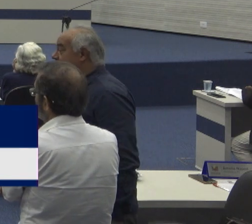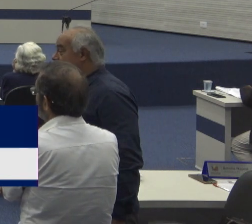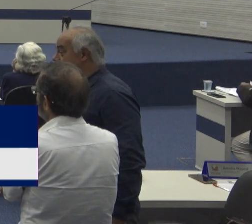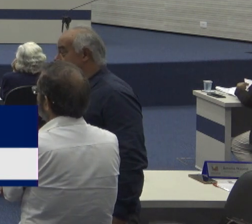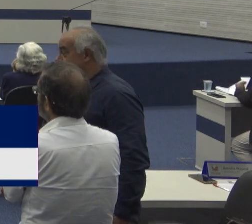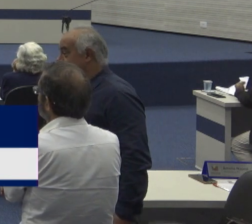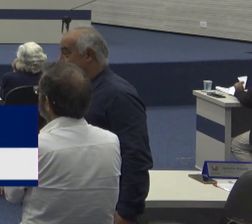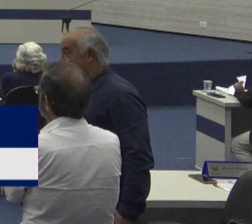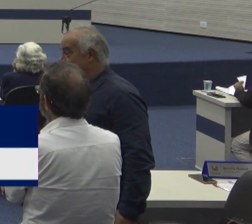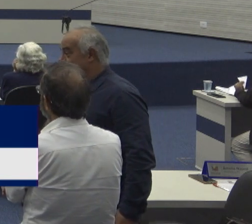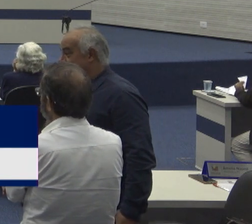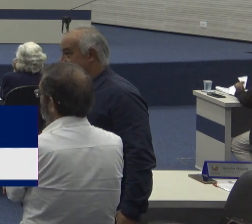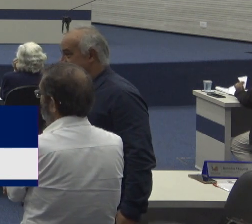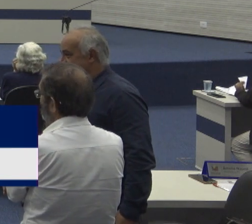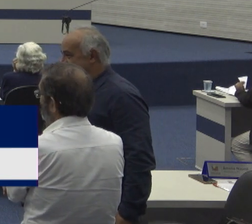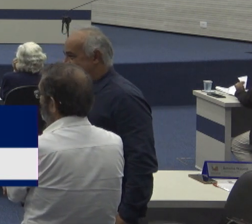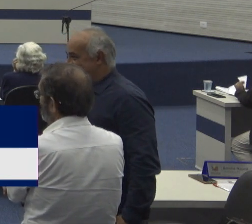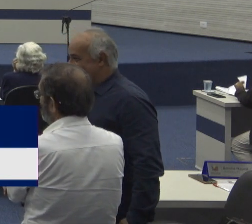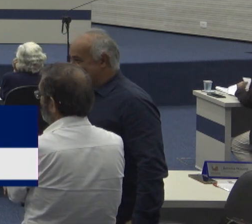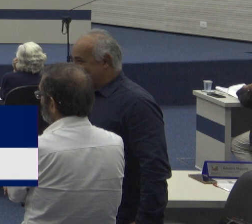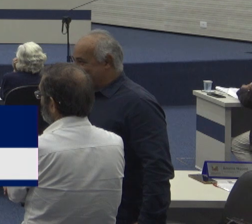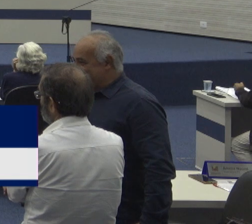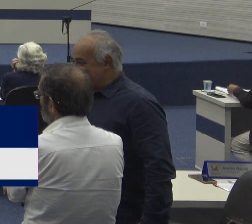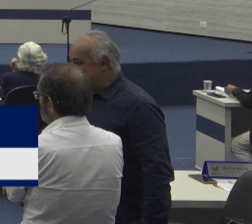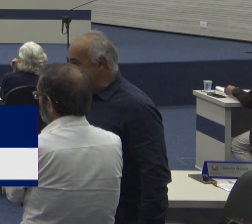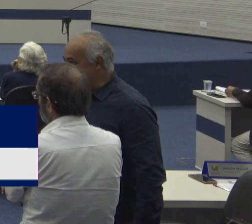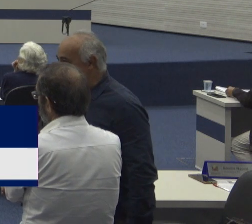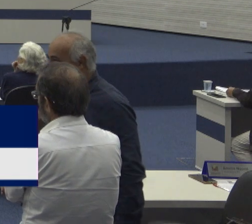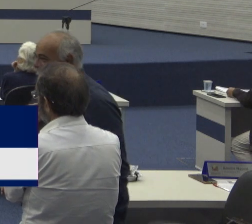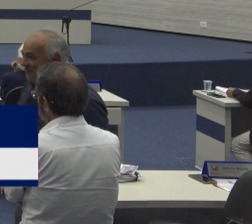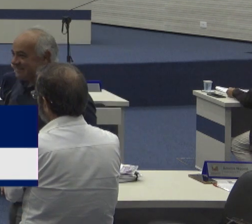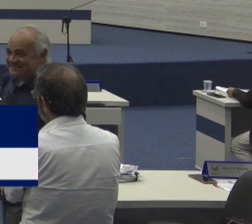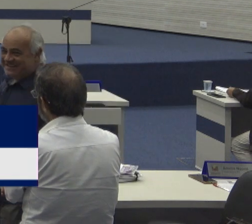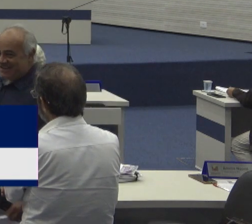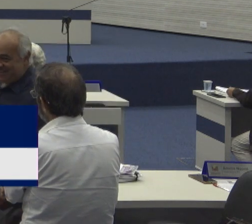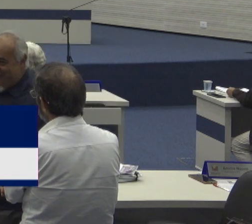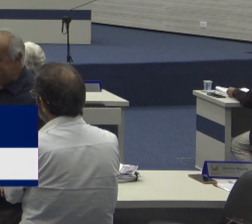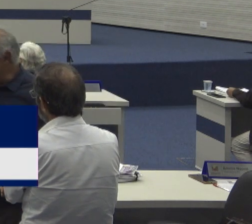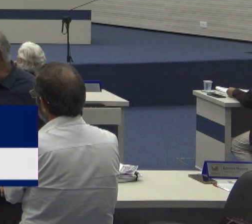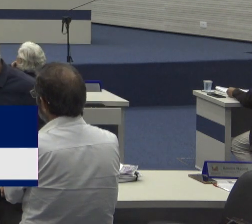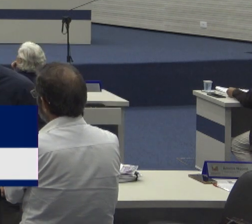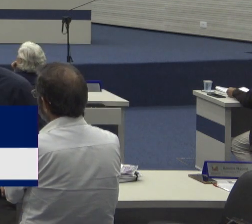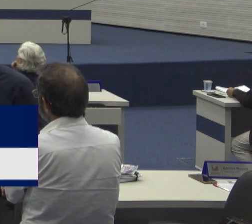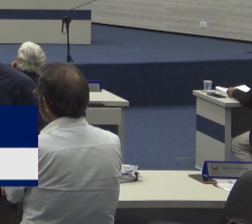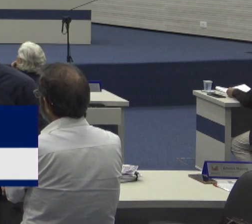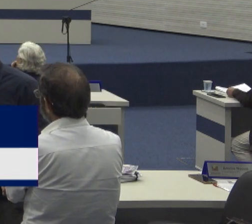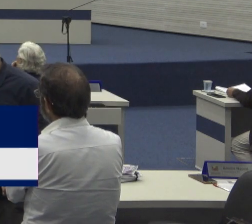Pode, deixa tudo aí. Deixa aí, a servidora mandou aqui agora. Pode deixar.